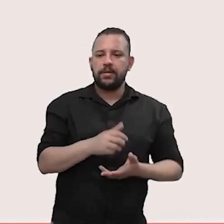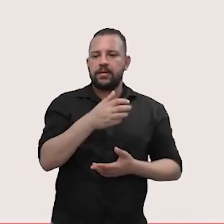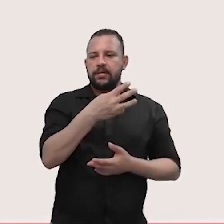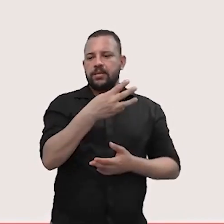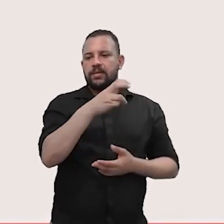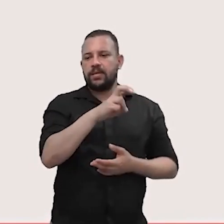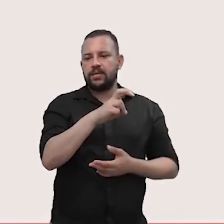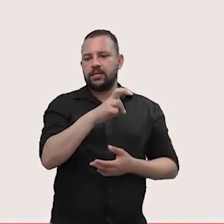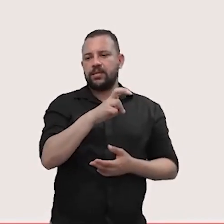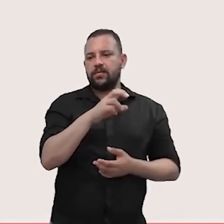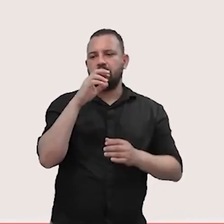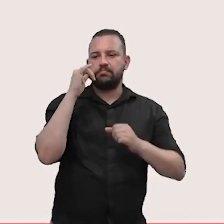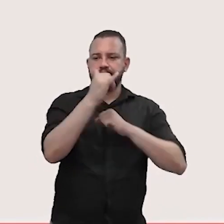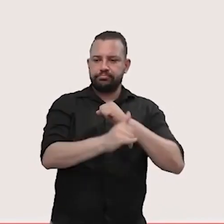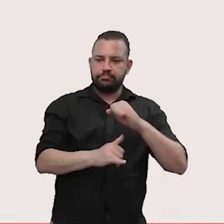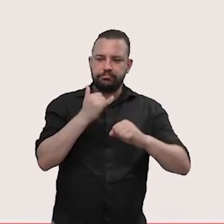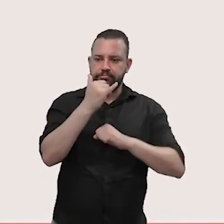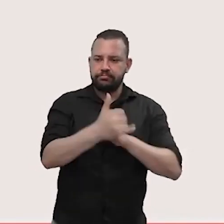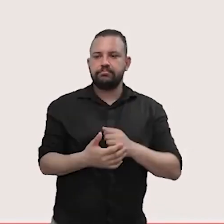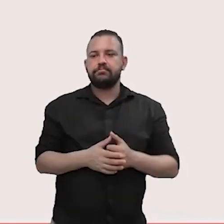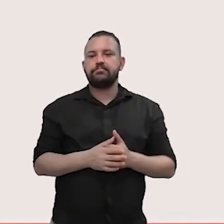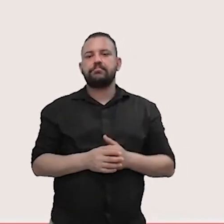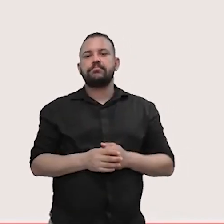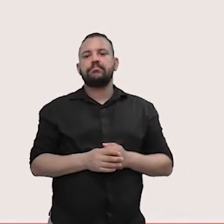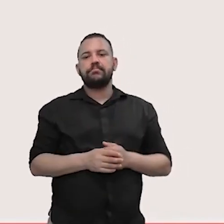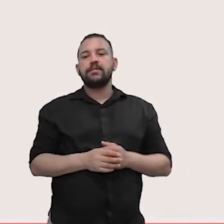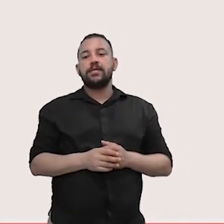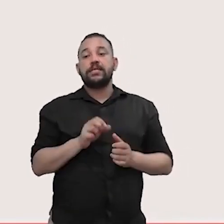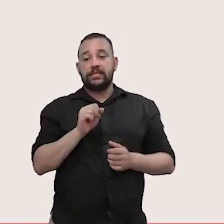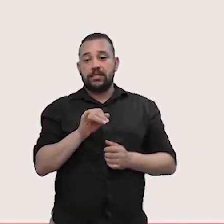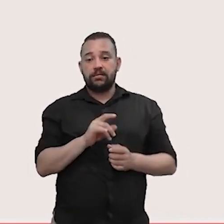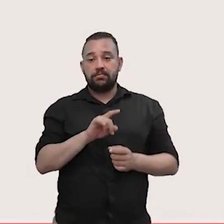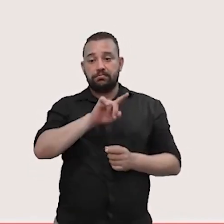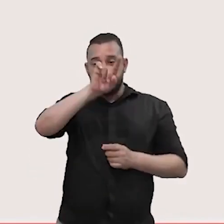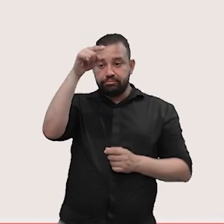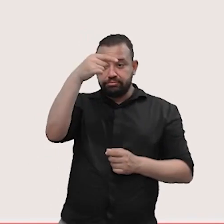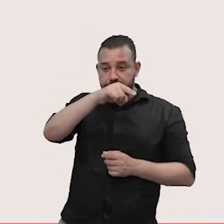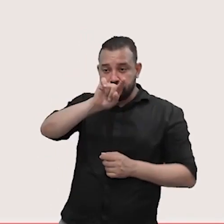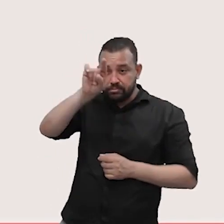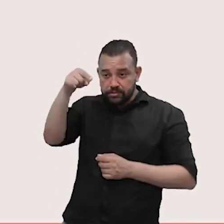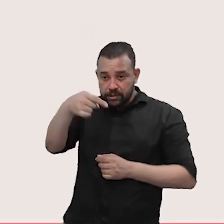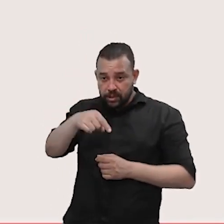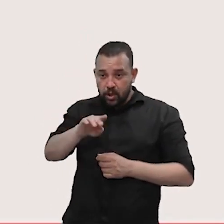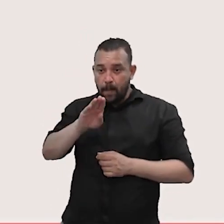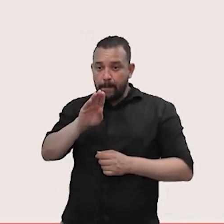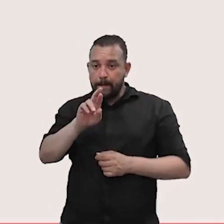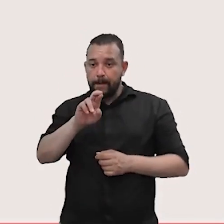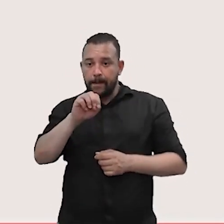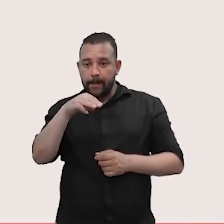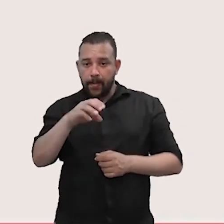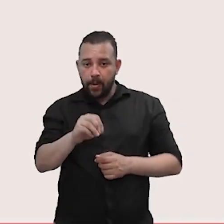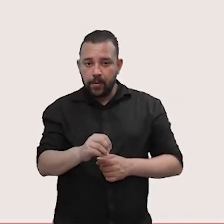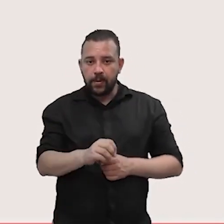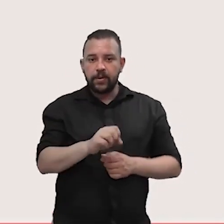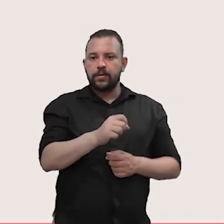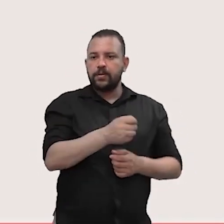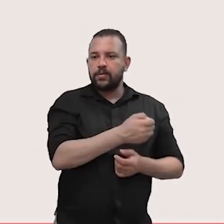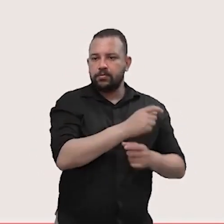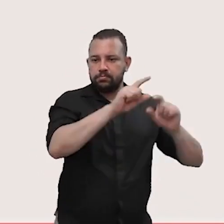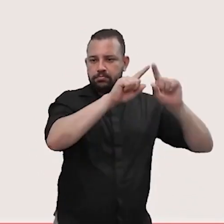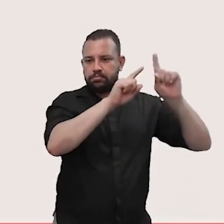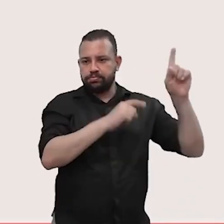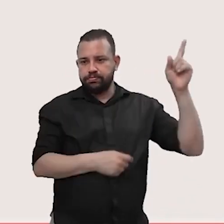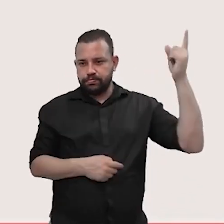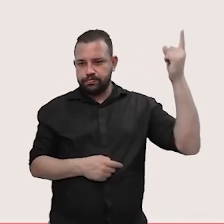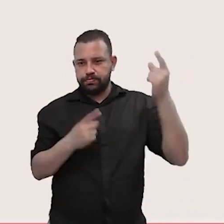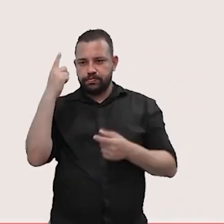atômico. Distribuindo, fazendo a distribuição eletrônica do bromo, nós temos aí ó, 1S2, 2S2, 2P6, 3S2,